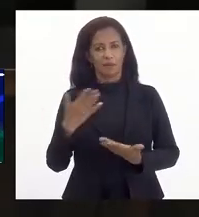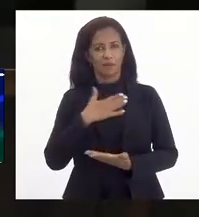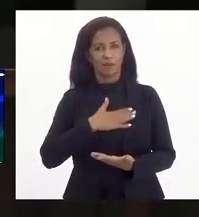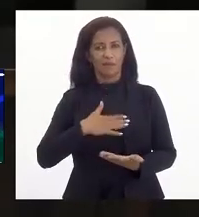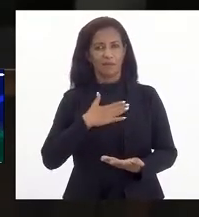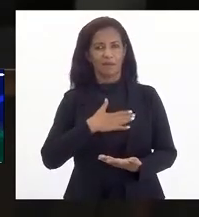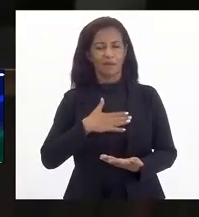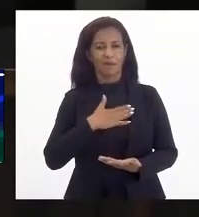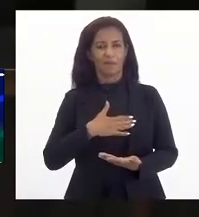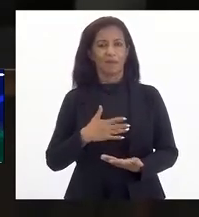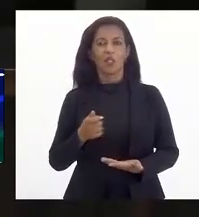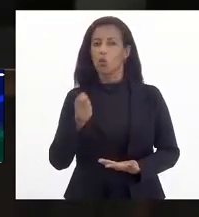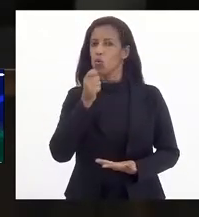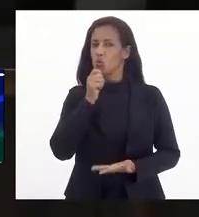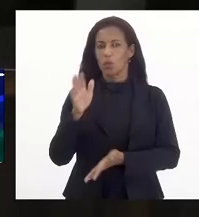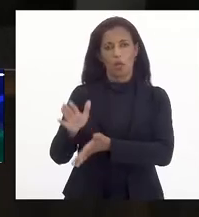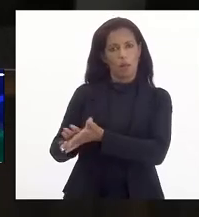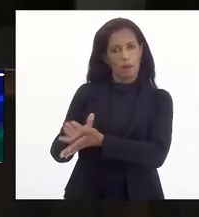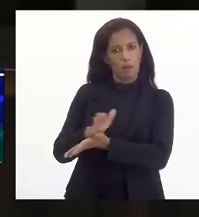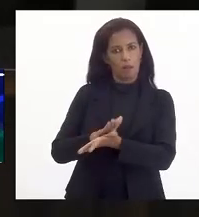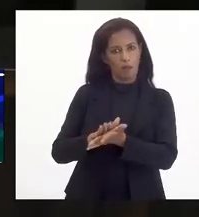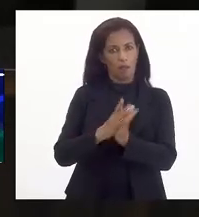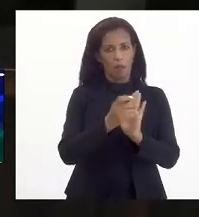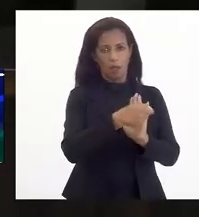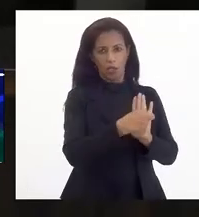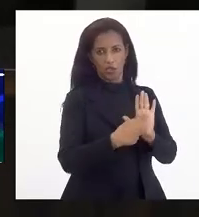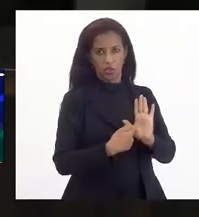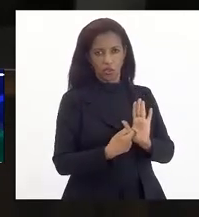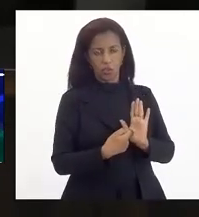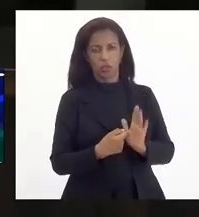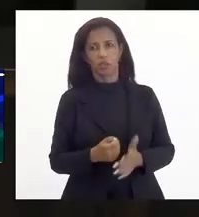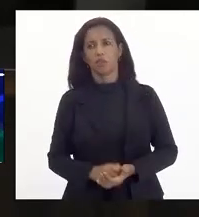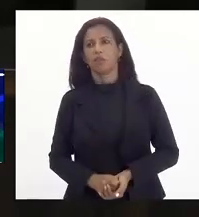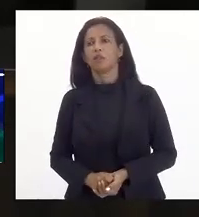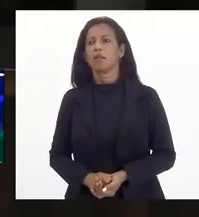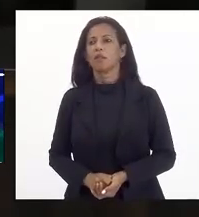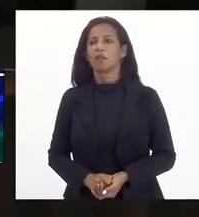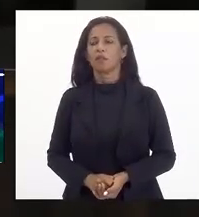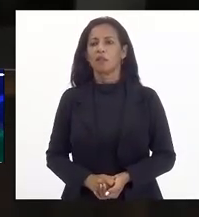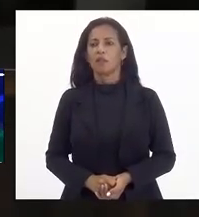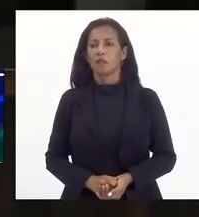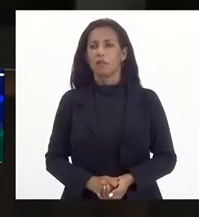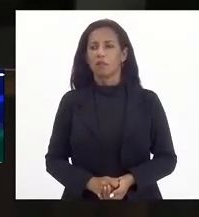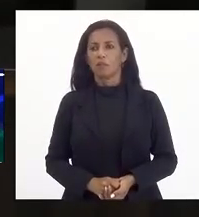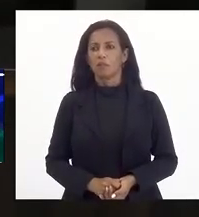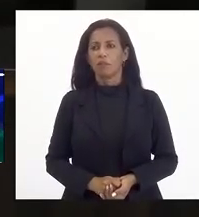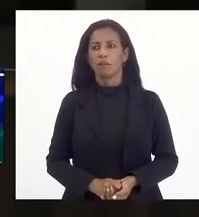prefeito em não havendo mais oradores inscritos está